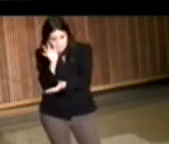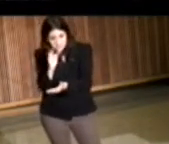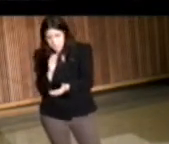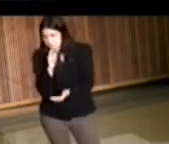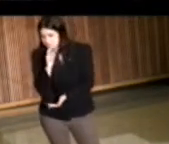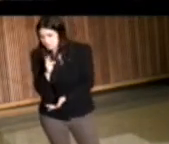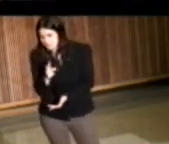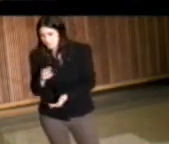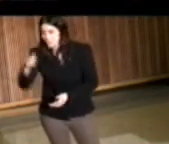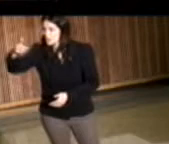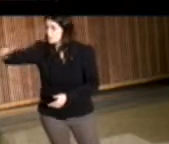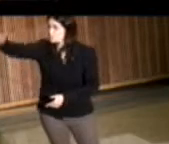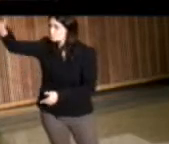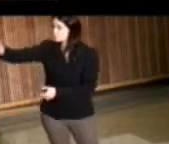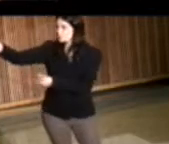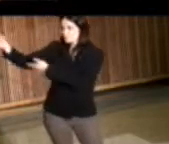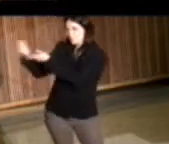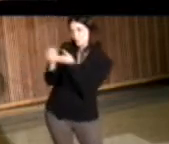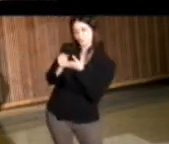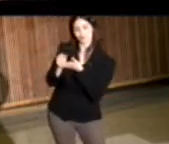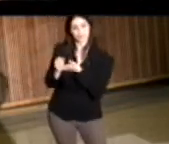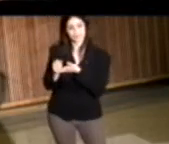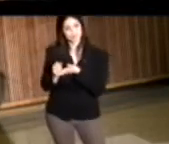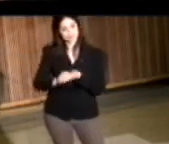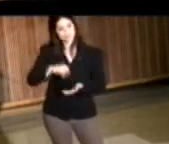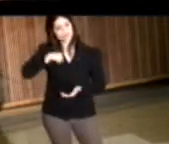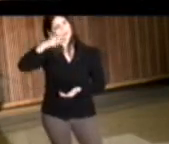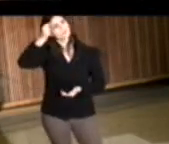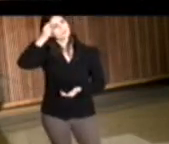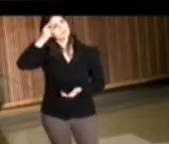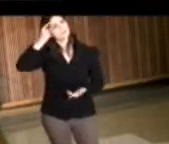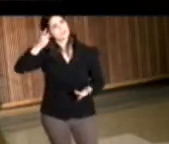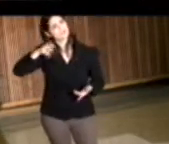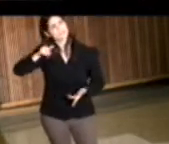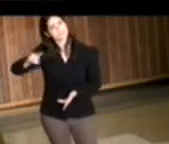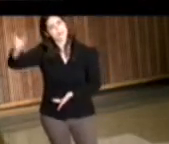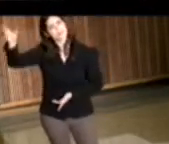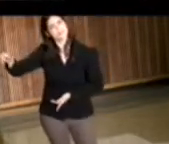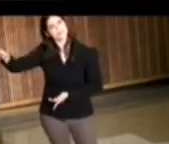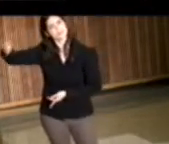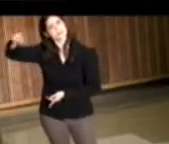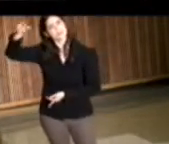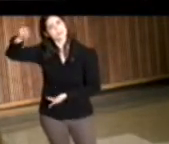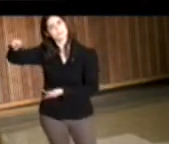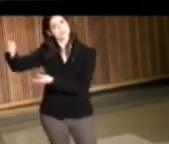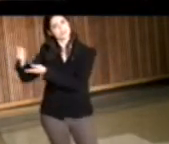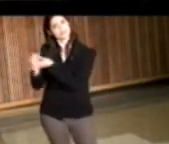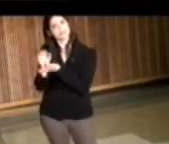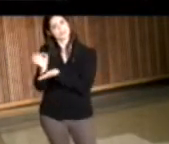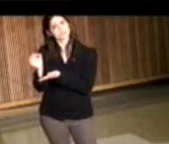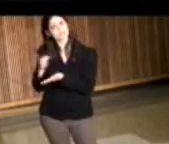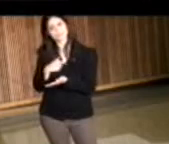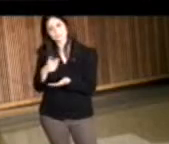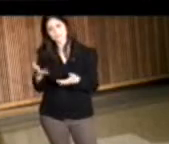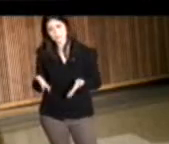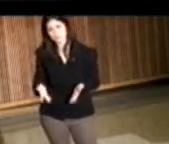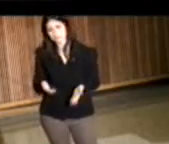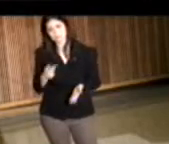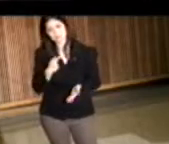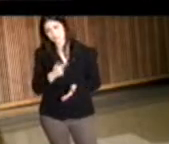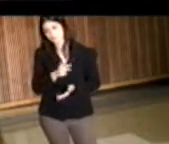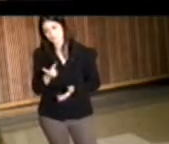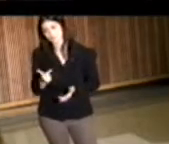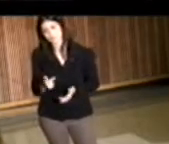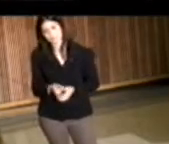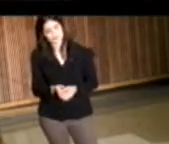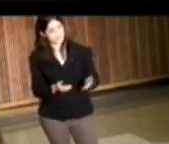E aí eu fico pensando assim, puxa vida, se aquela pessoa não tivesse se levantado e me ajudado, eu não estaria aqui hoje.